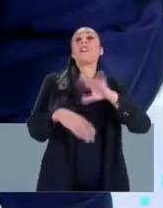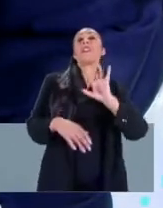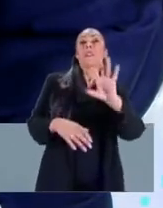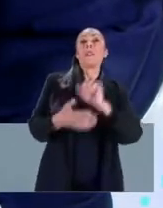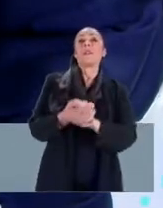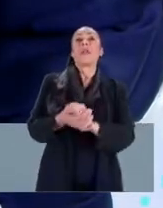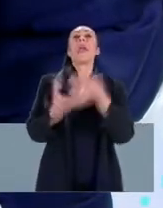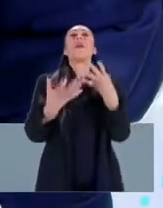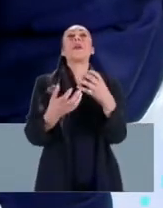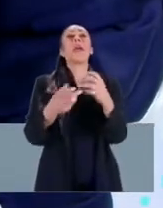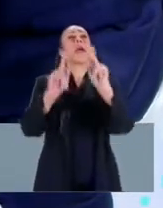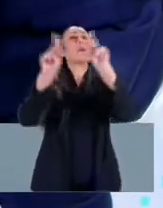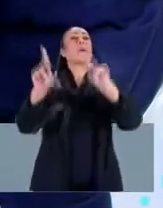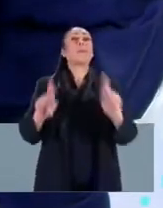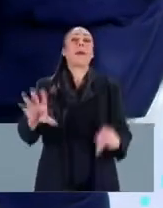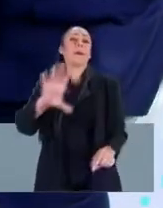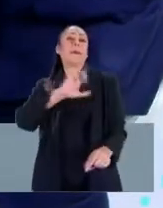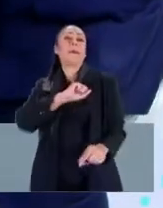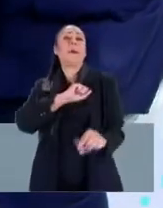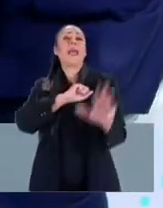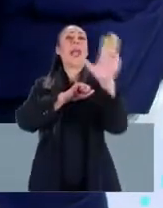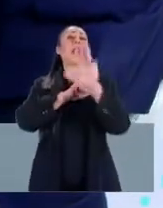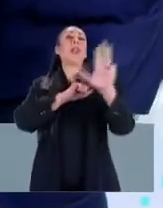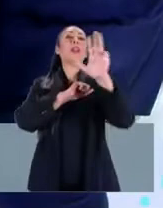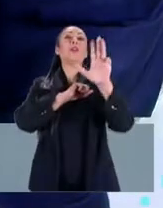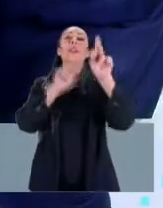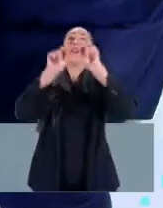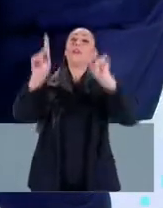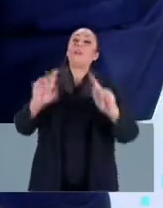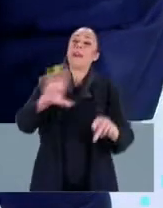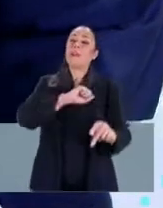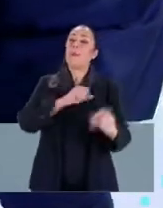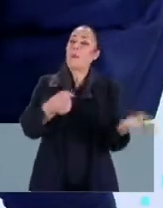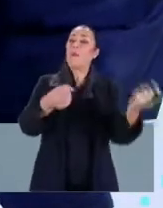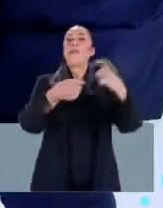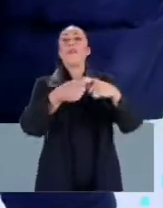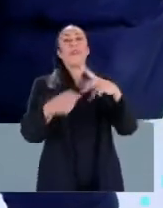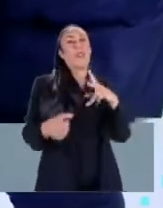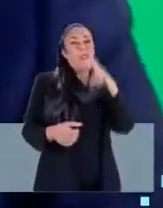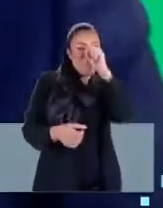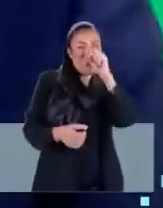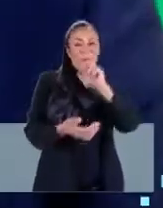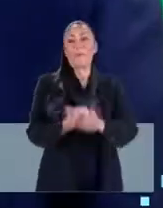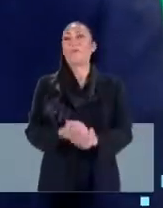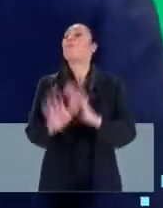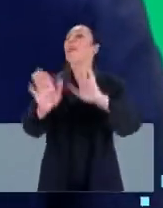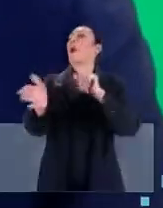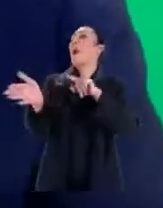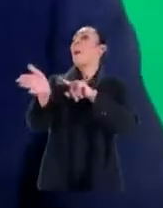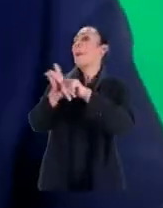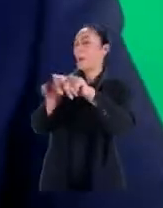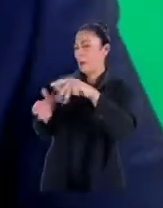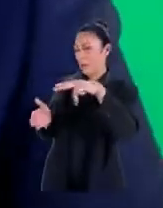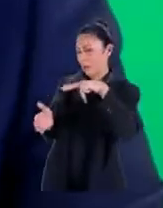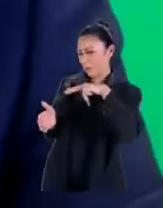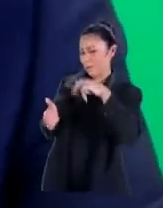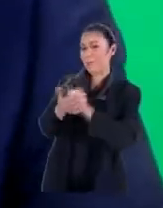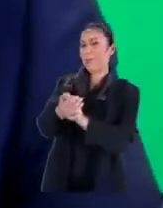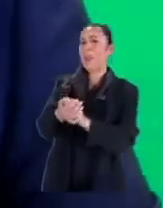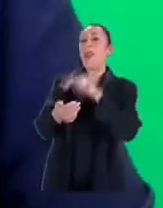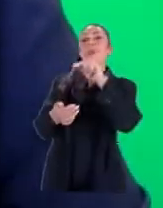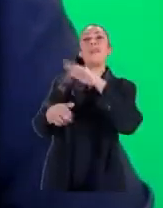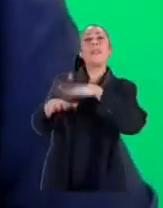Eu quero paz e amor. O Lulinha Paz e Amor voltou com força total. Eu quero fazer uma pergunta muito pessoal. Quando você